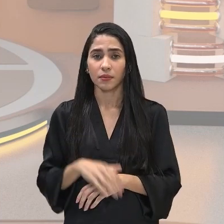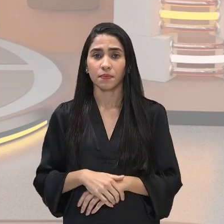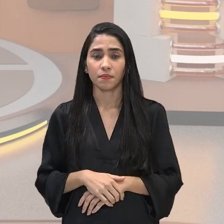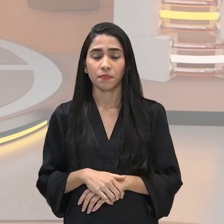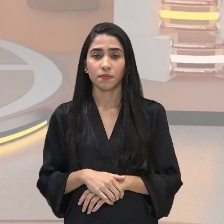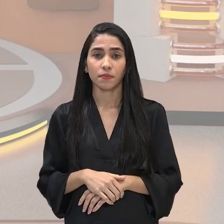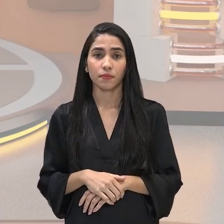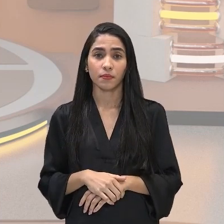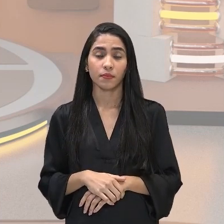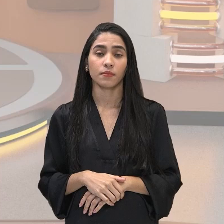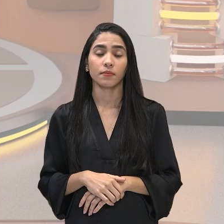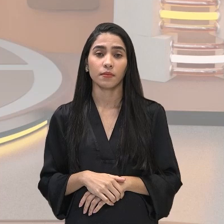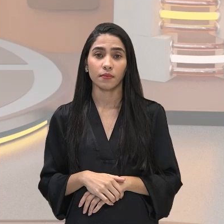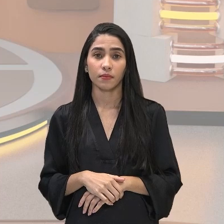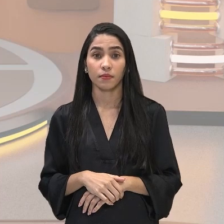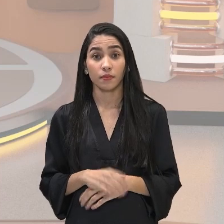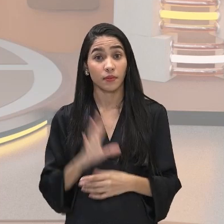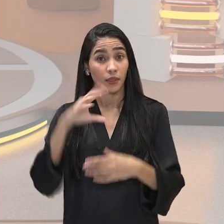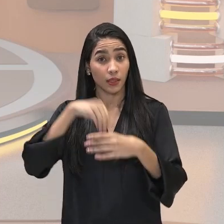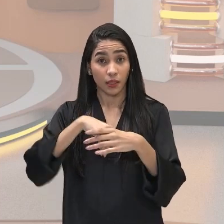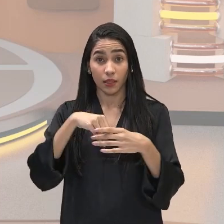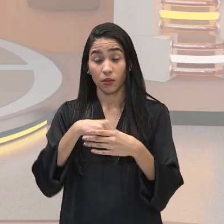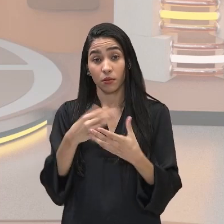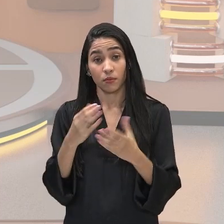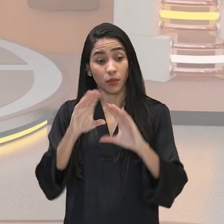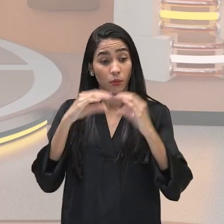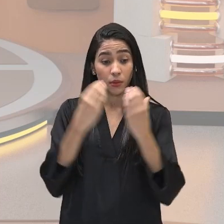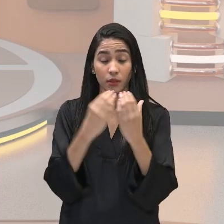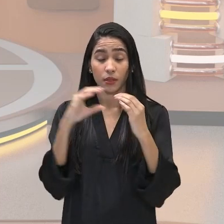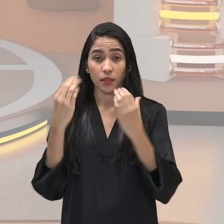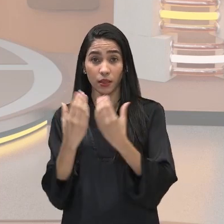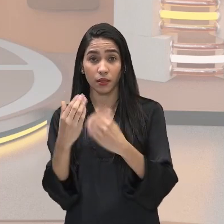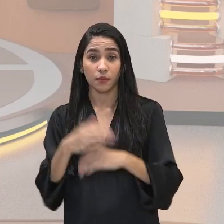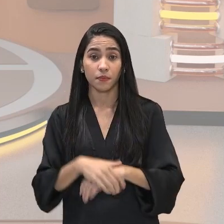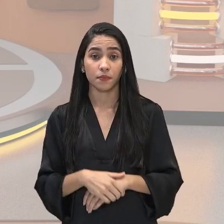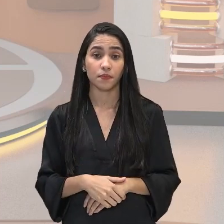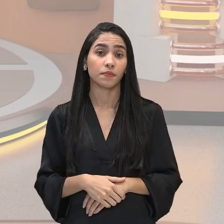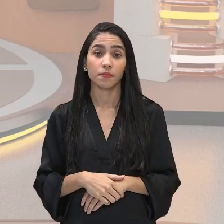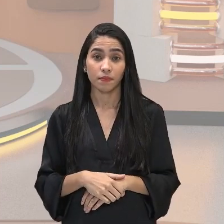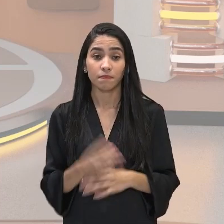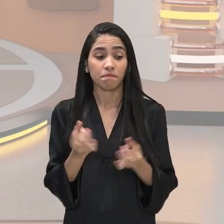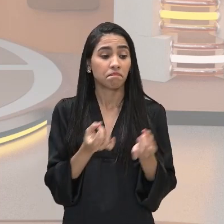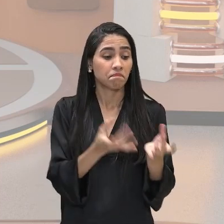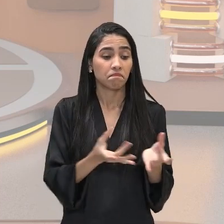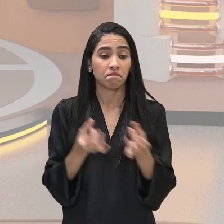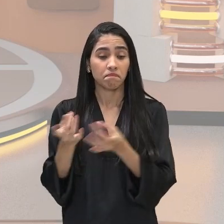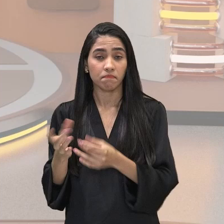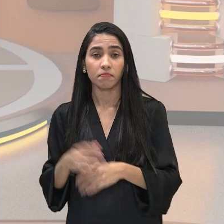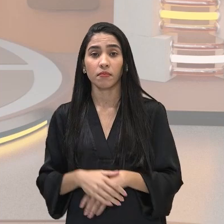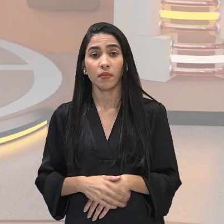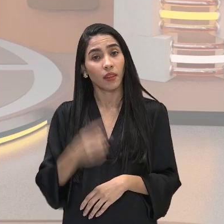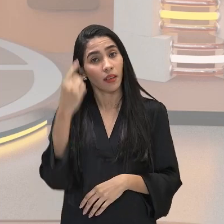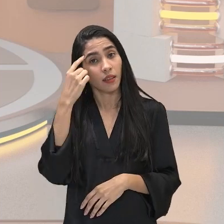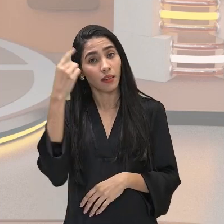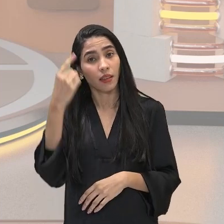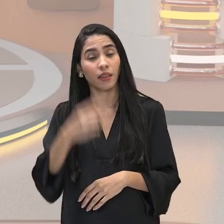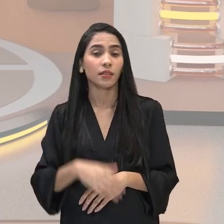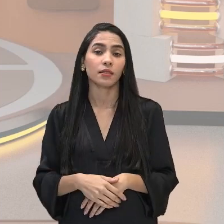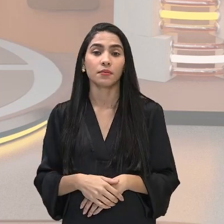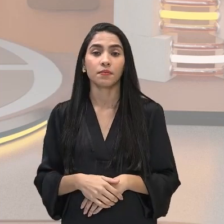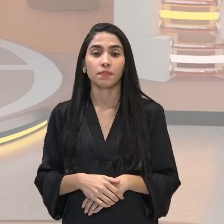tem exemplo disso dentro das nossas comunidades, tá? Descartáveis. É essa a ideia